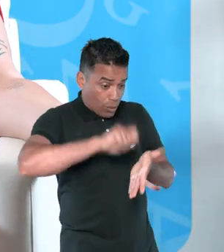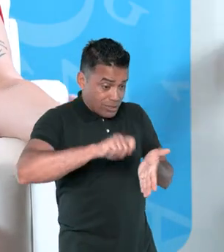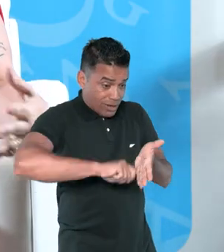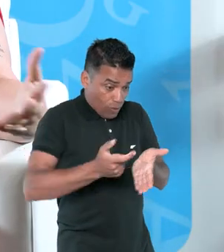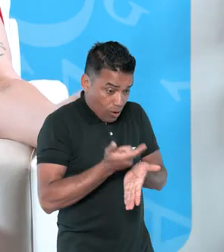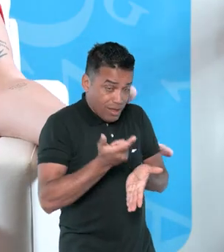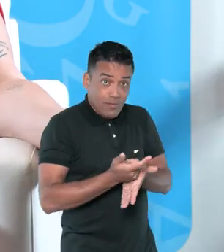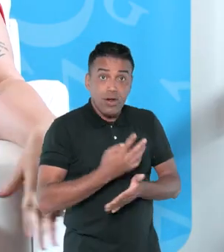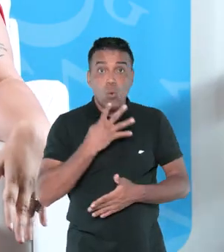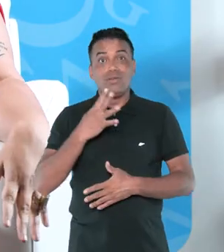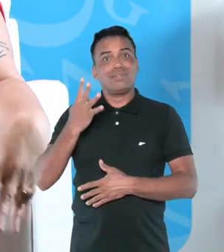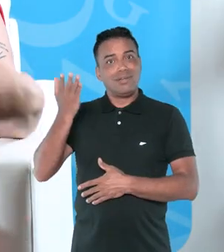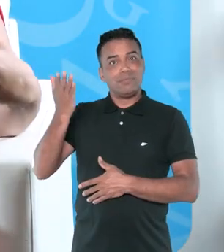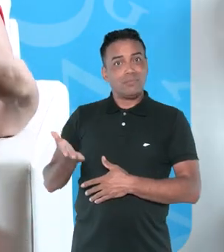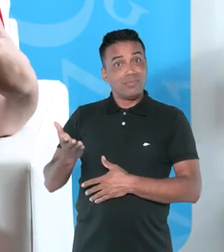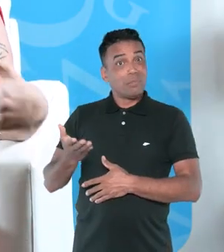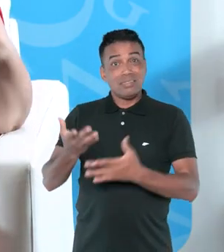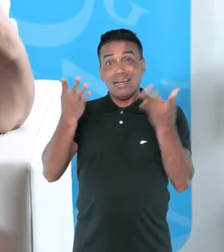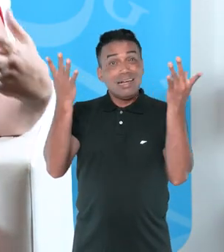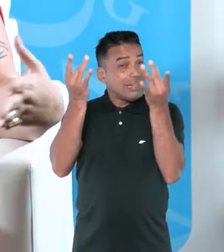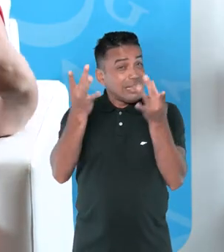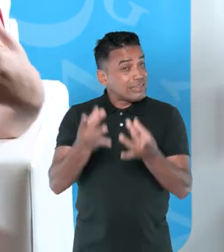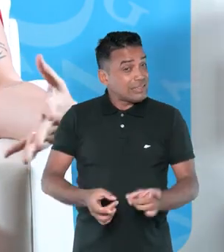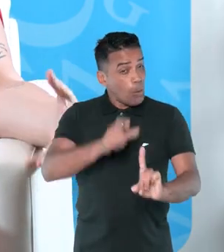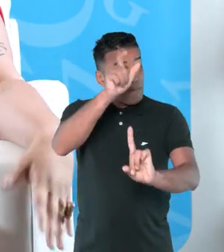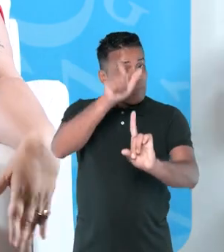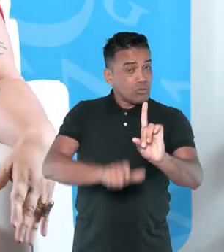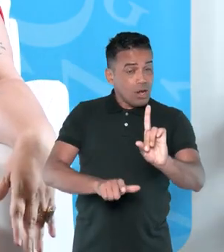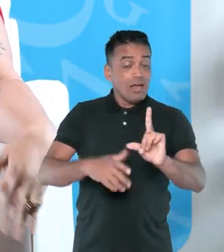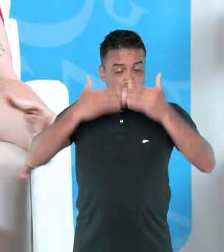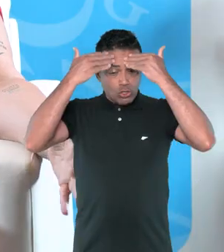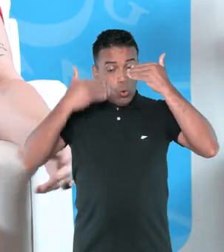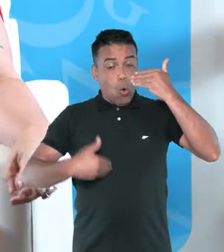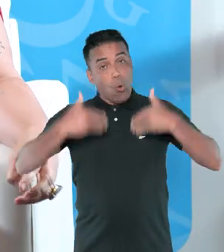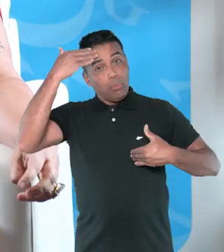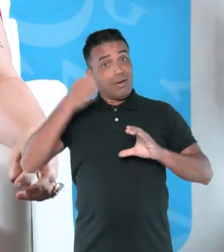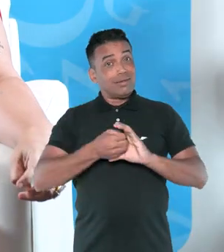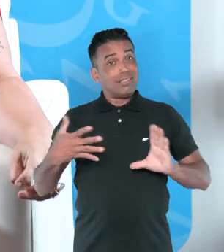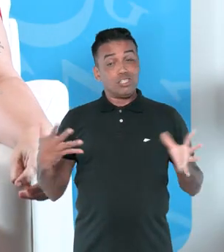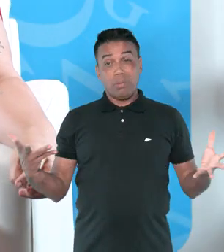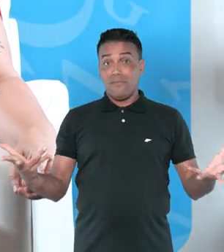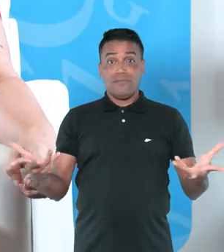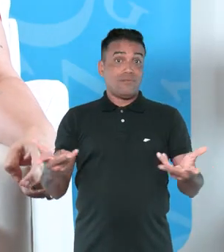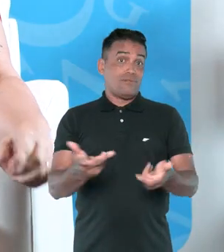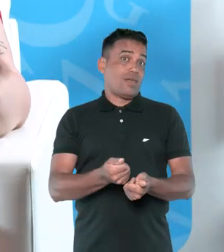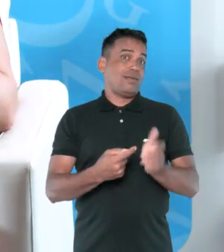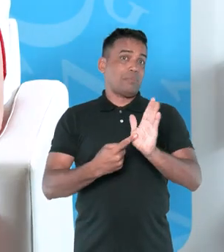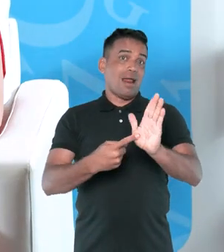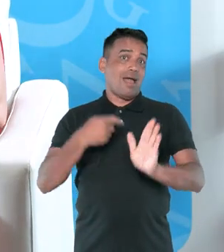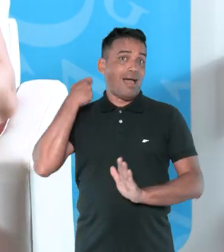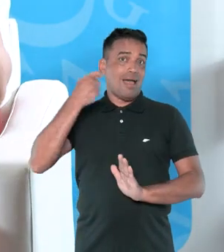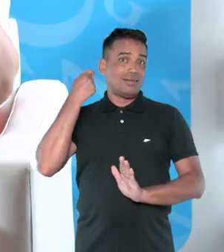a Alice, tá? Mas ela é uma descrição de personalidade, de corpo, de atitude, de tudo, perfeita para fazer a Joana. Eu